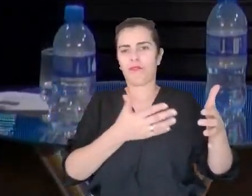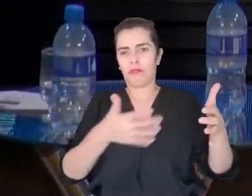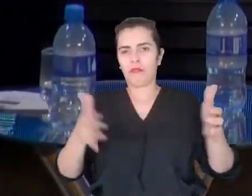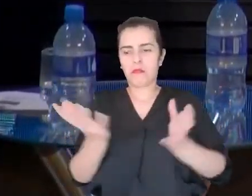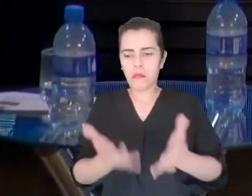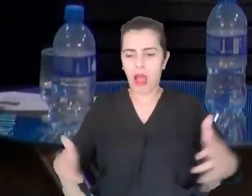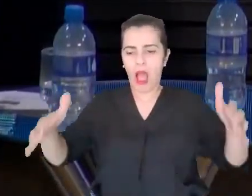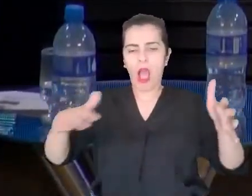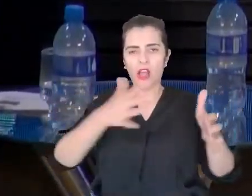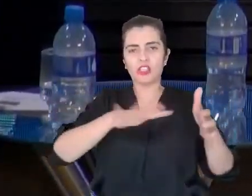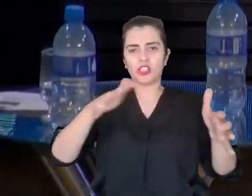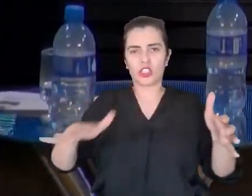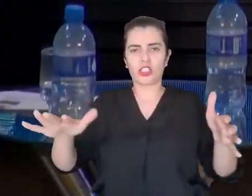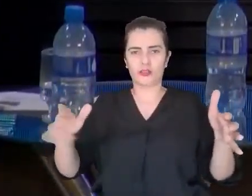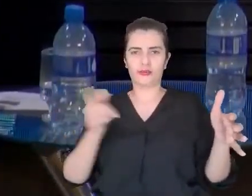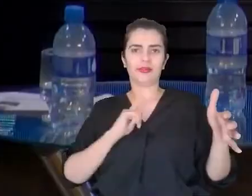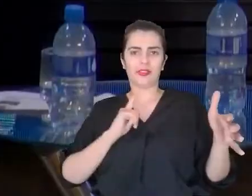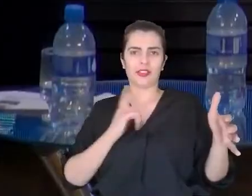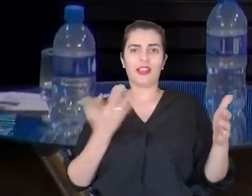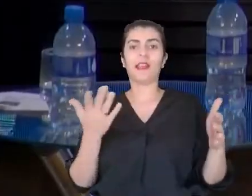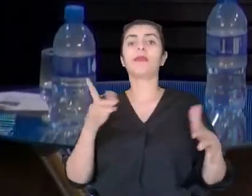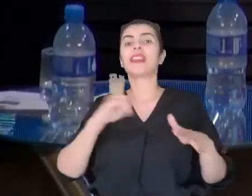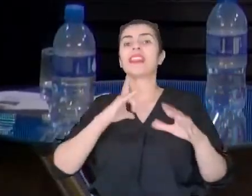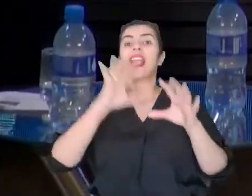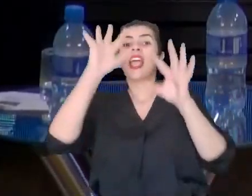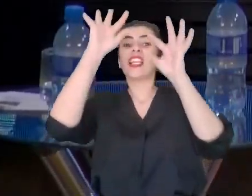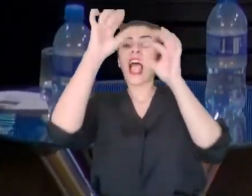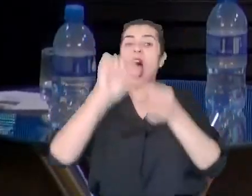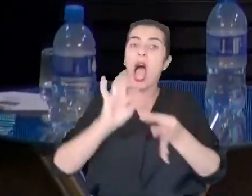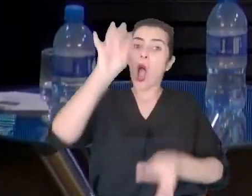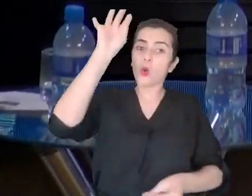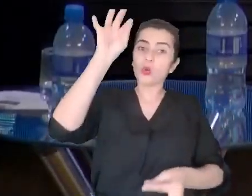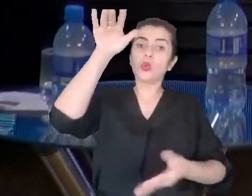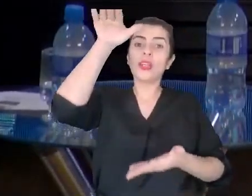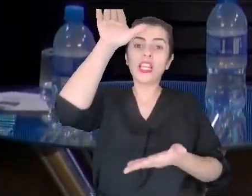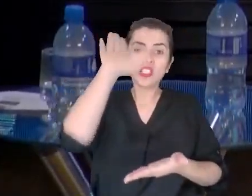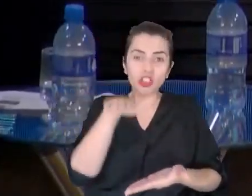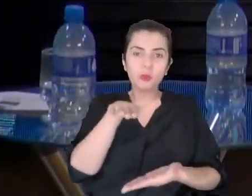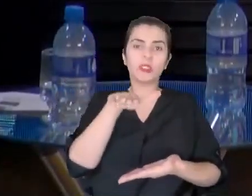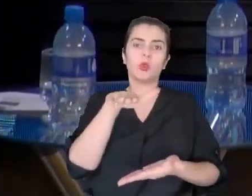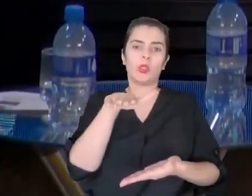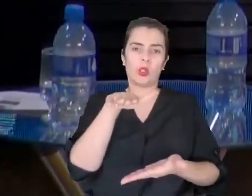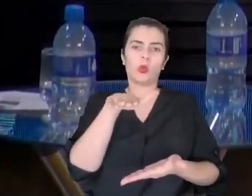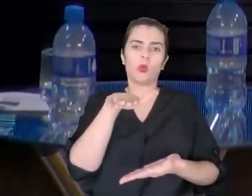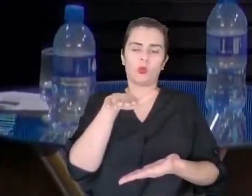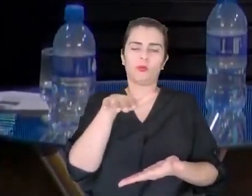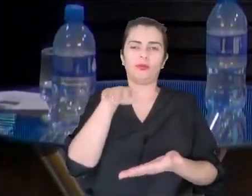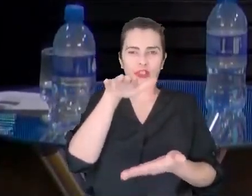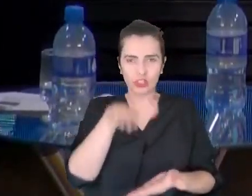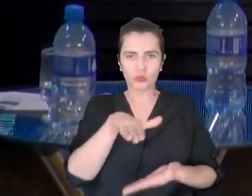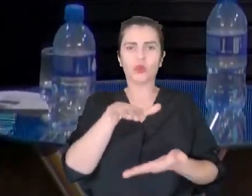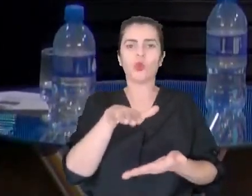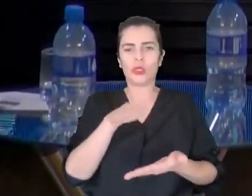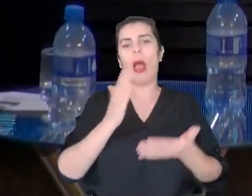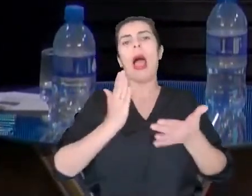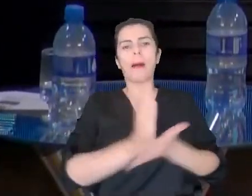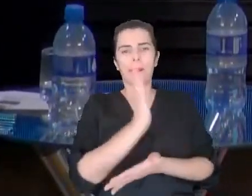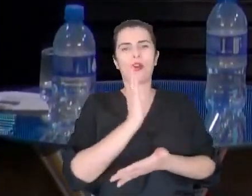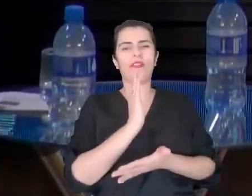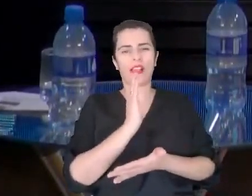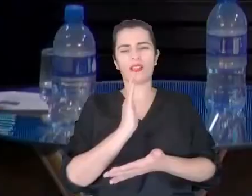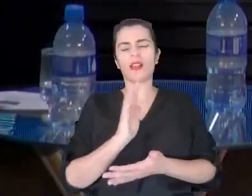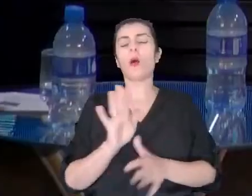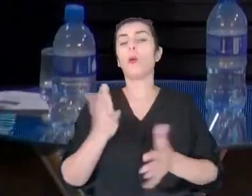redução de altura, né, de licenciamento. Então, a gente acaba lançando mão de utilizar as